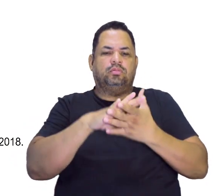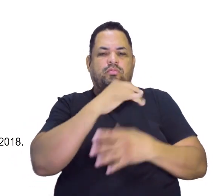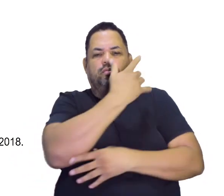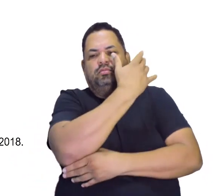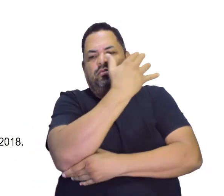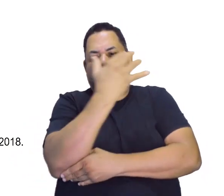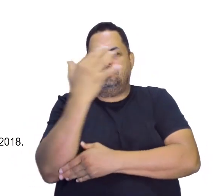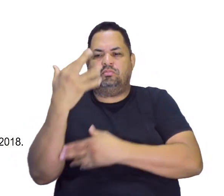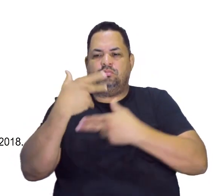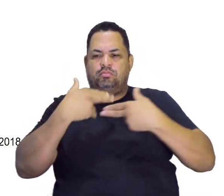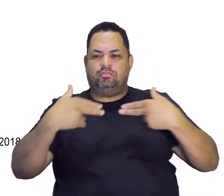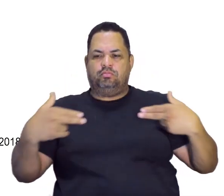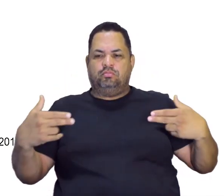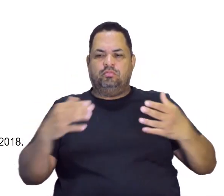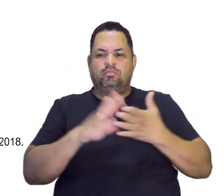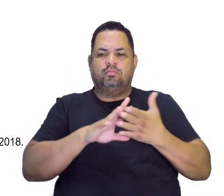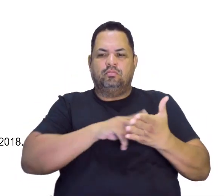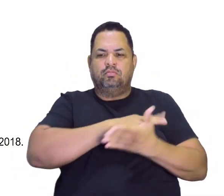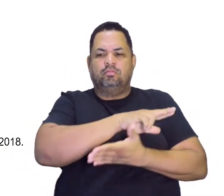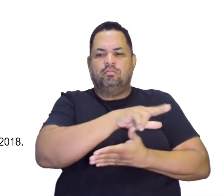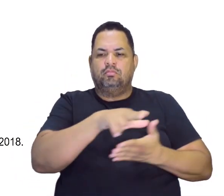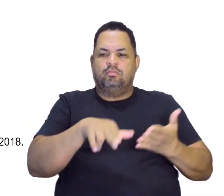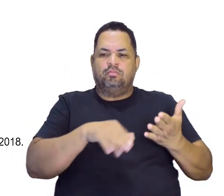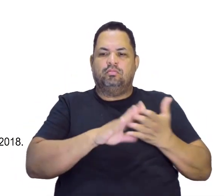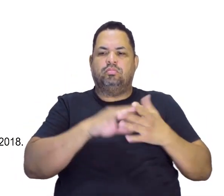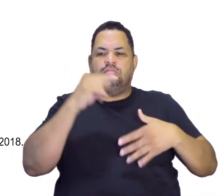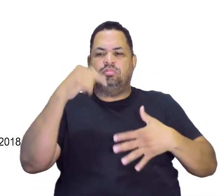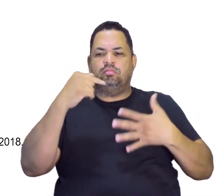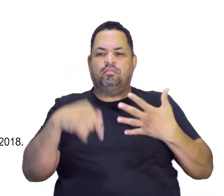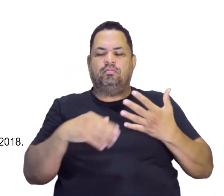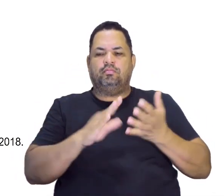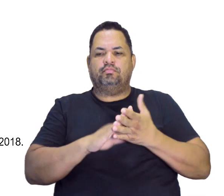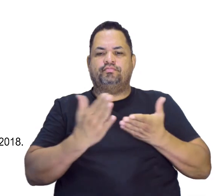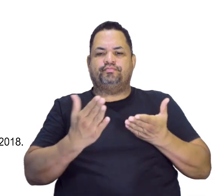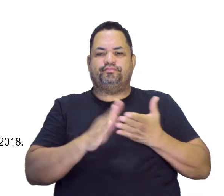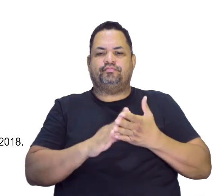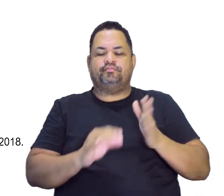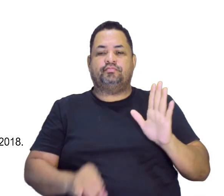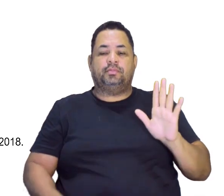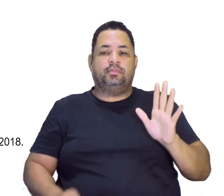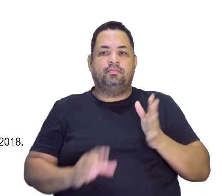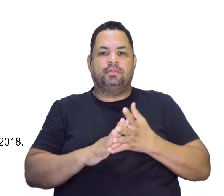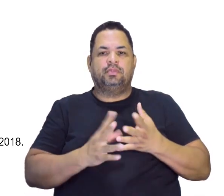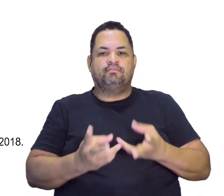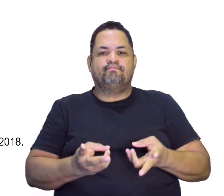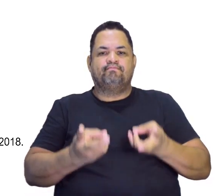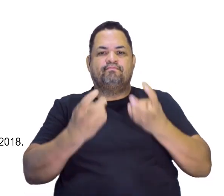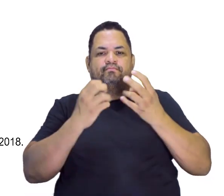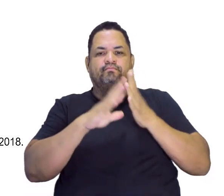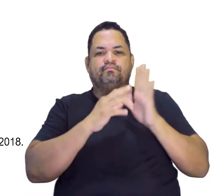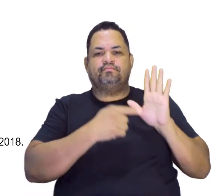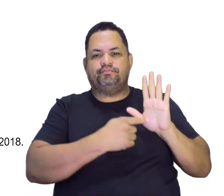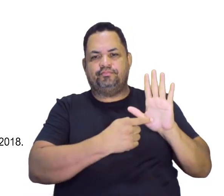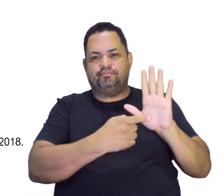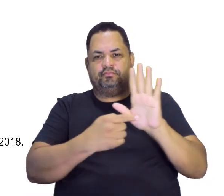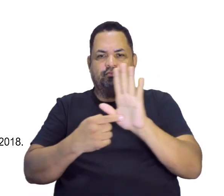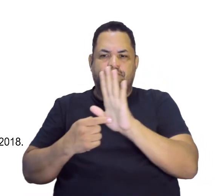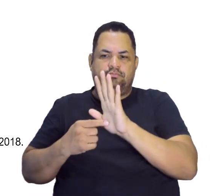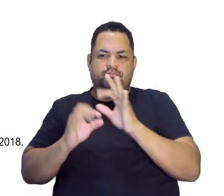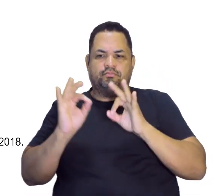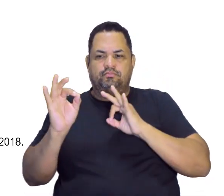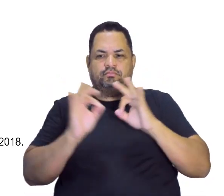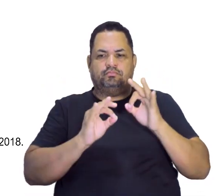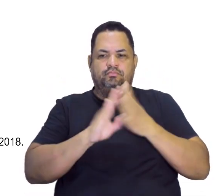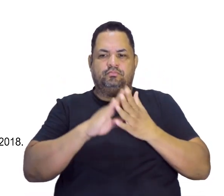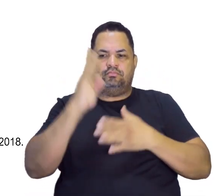florestas e vários outros elementos para identificar para demonstrar